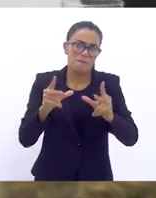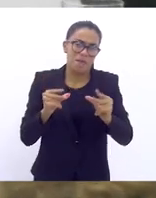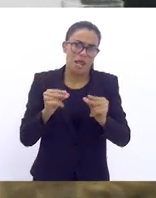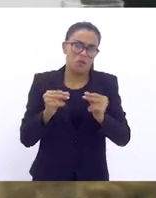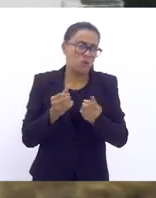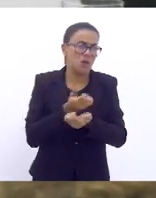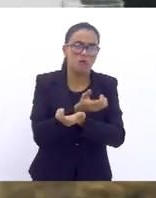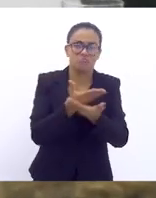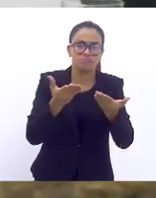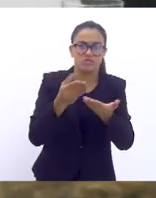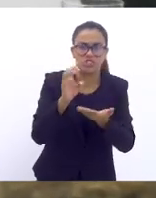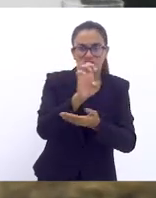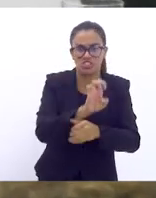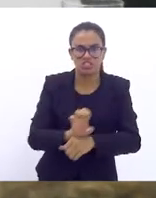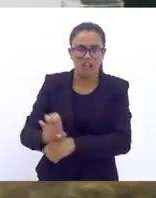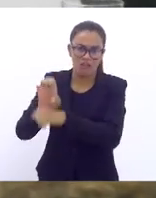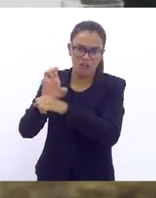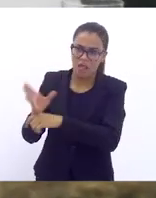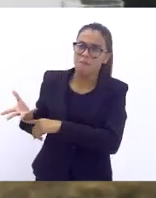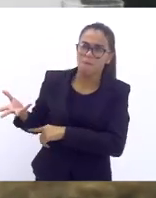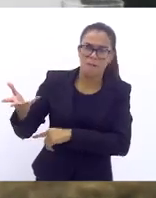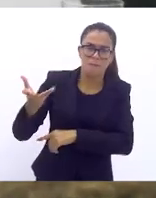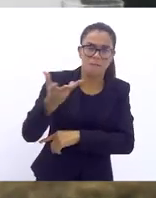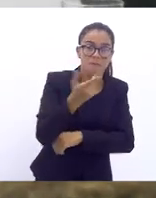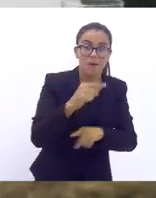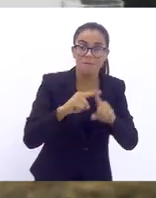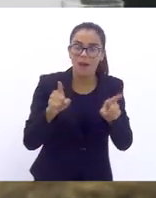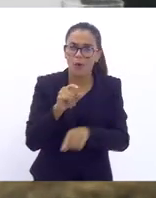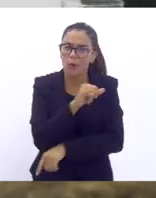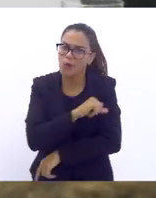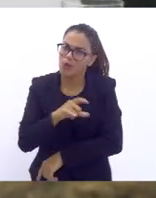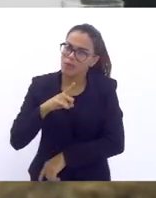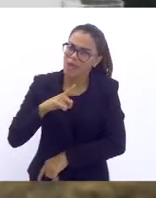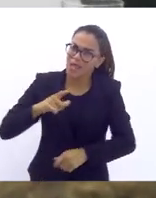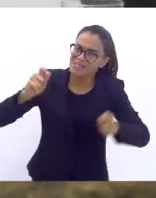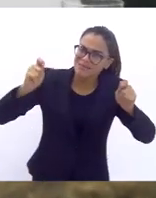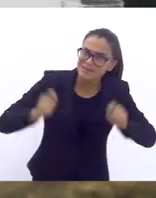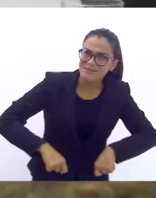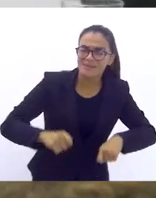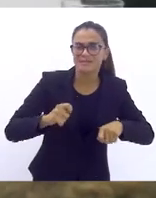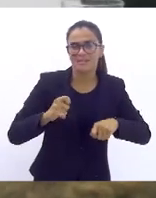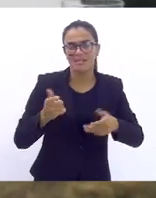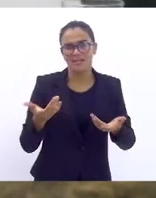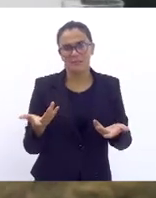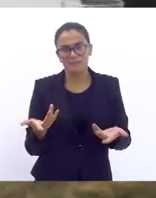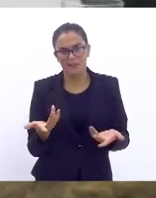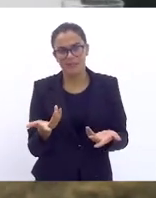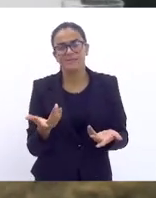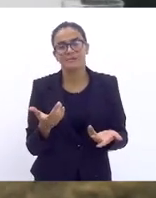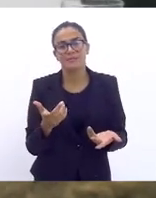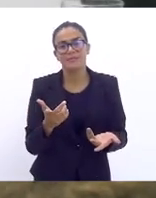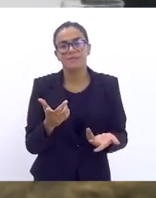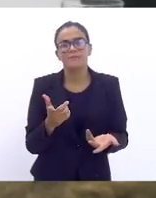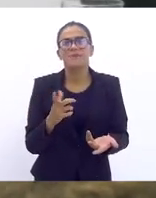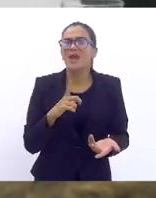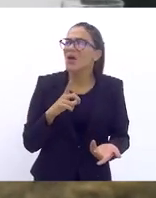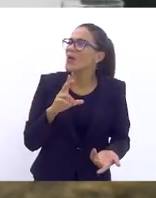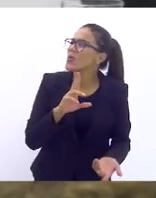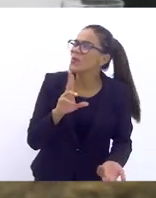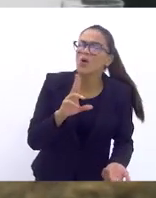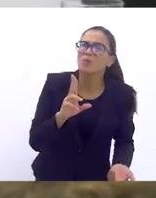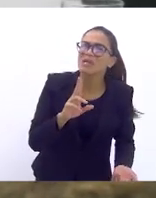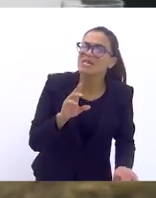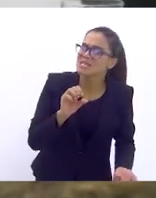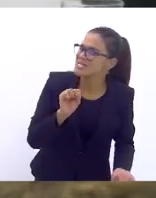demais estados que eu acho também tem muita qualidade mas o Rio de Janeiro tem essa capacidade né tem o ceps né lá